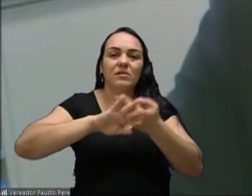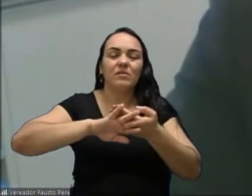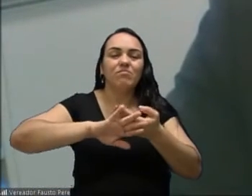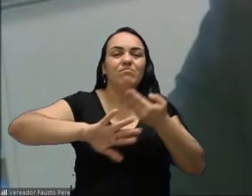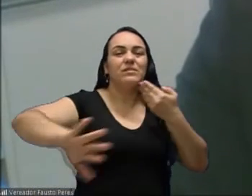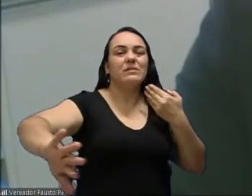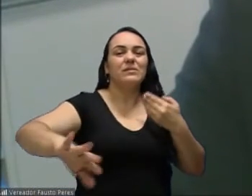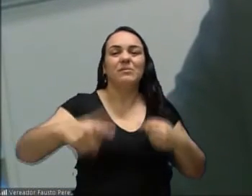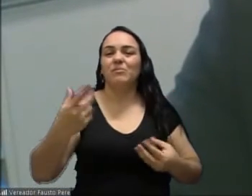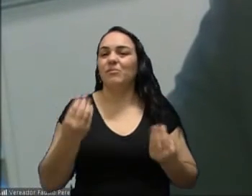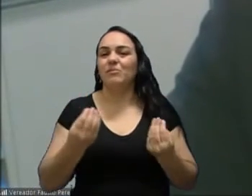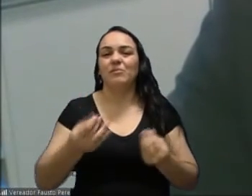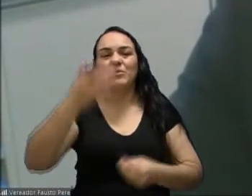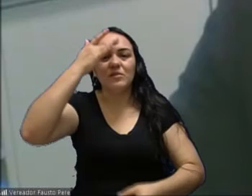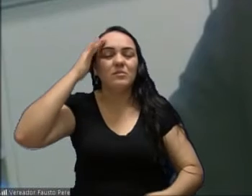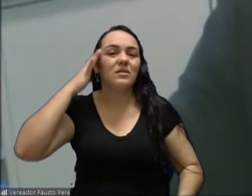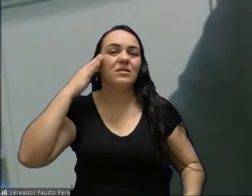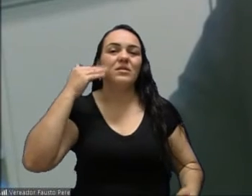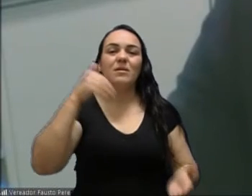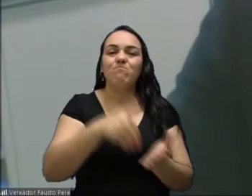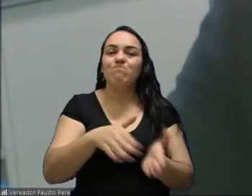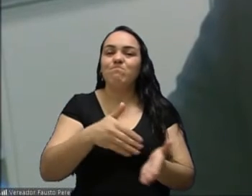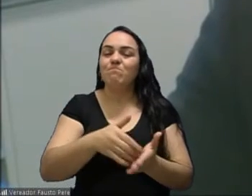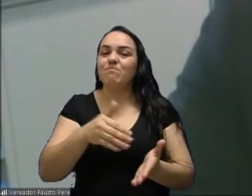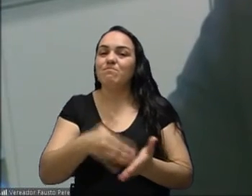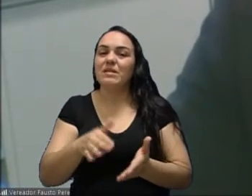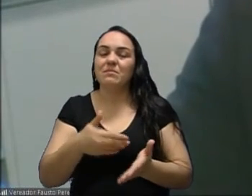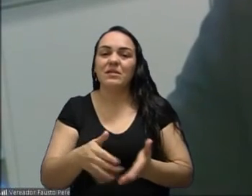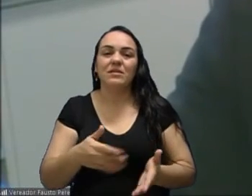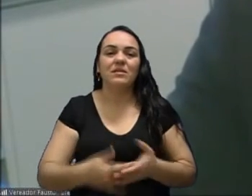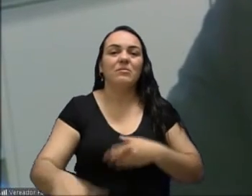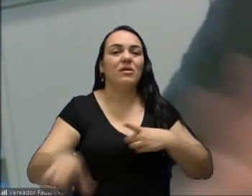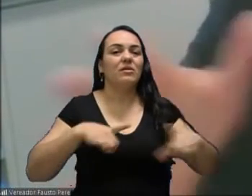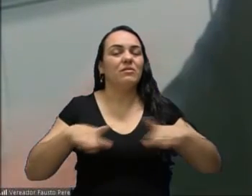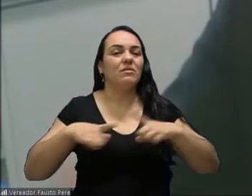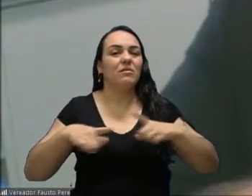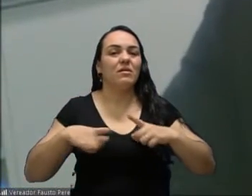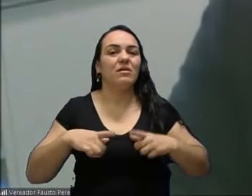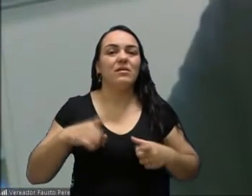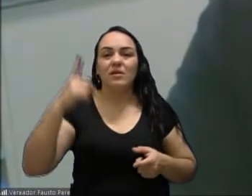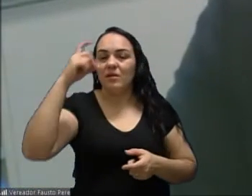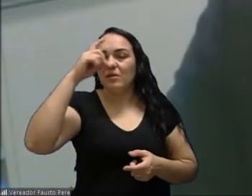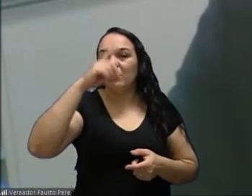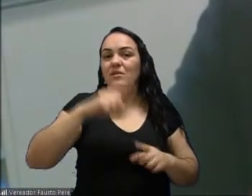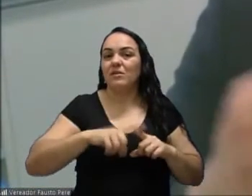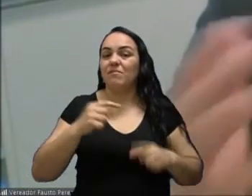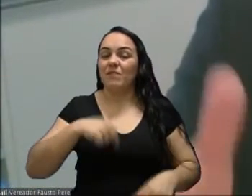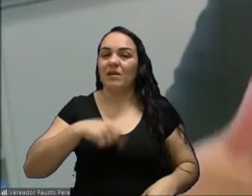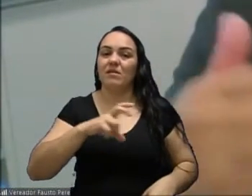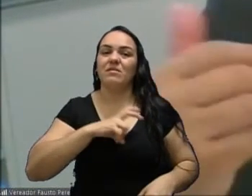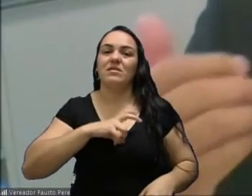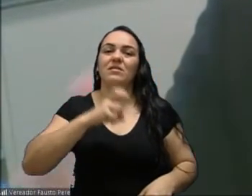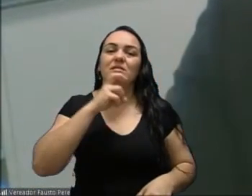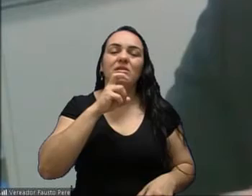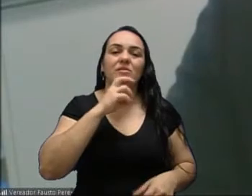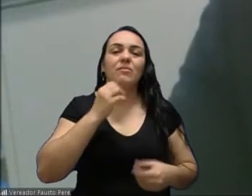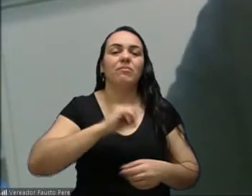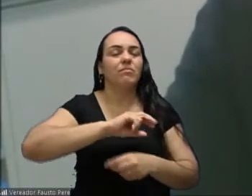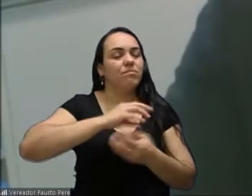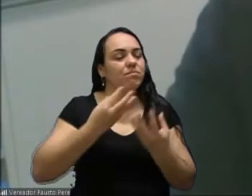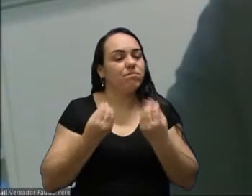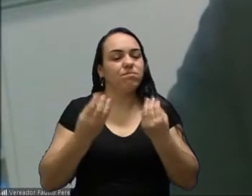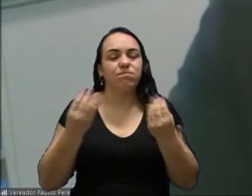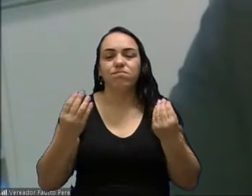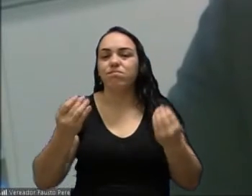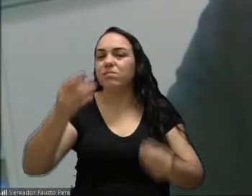milhares e milhares de brasileiros e brasileiras que estavam em situação difícil aqui em Sorocaba não foi diferente quantas e quantas pessoas